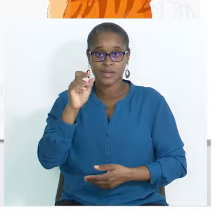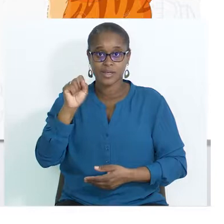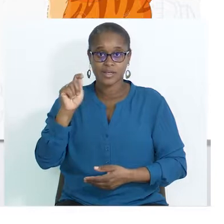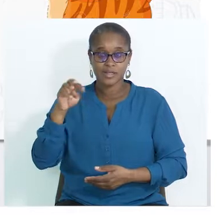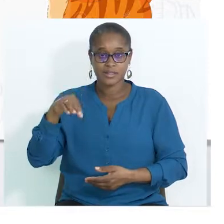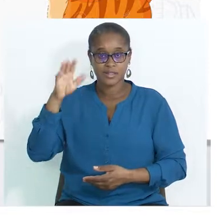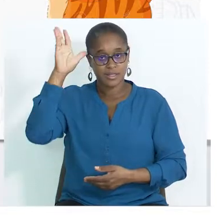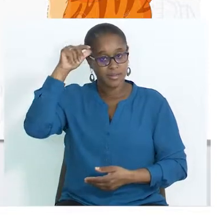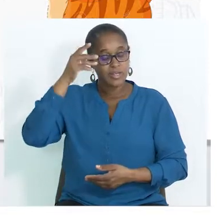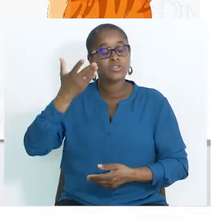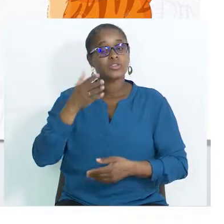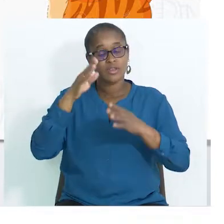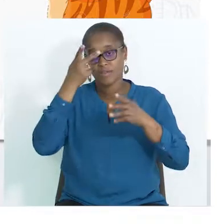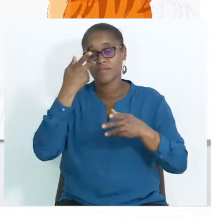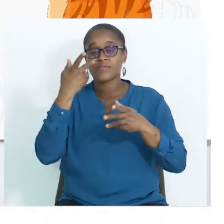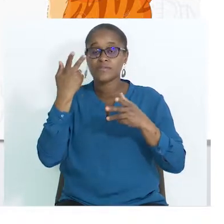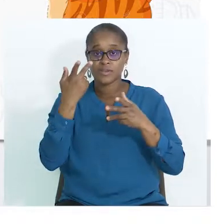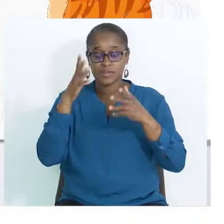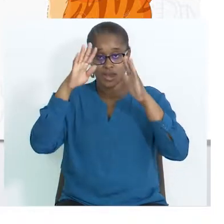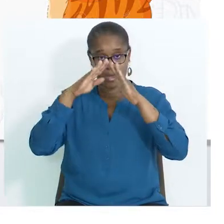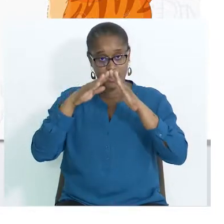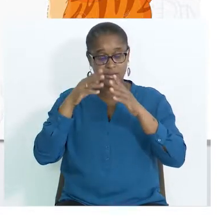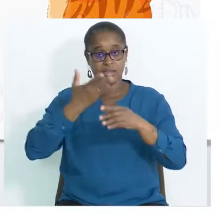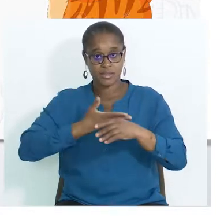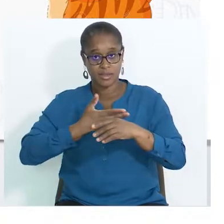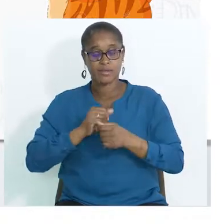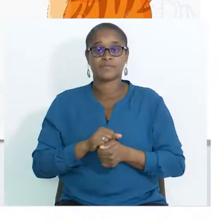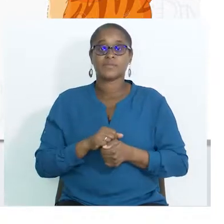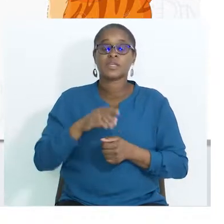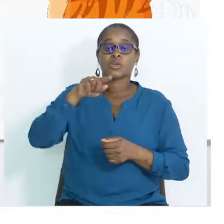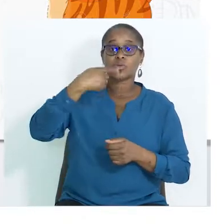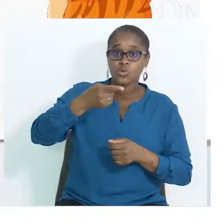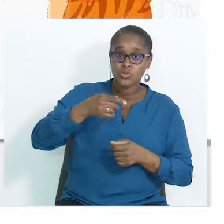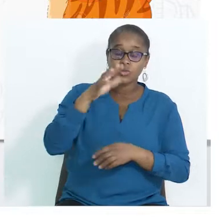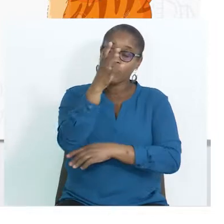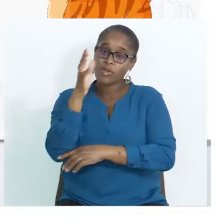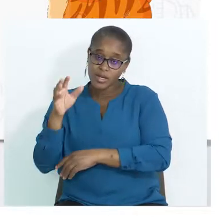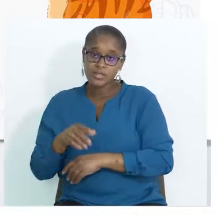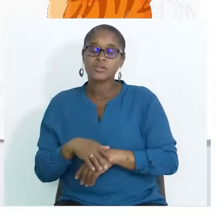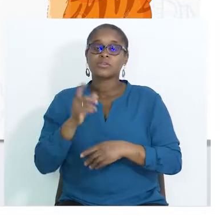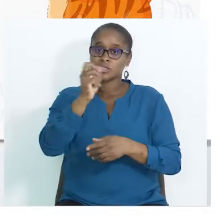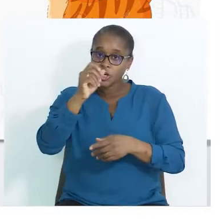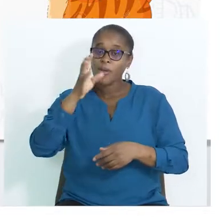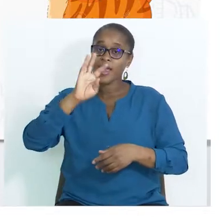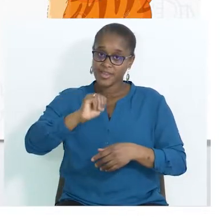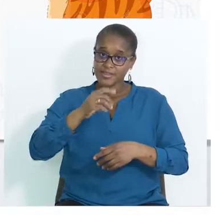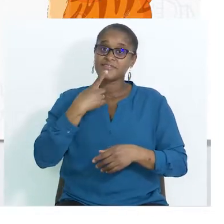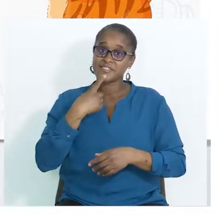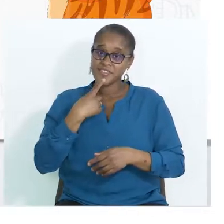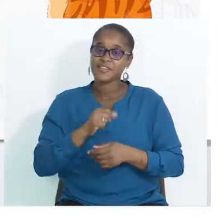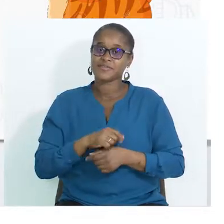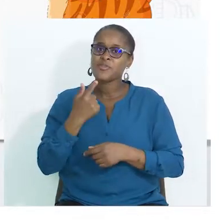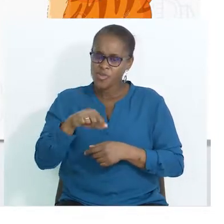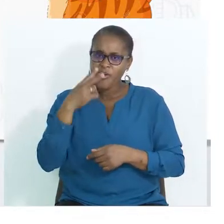animais domésticos Vamos colocar o de quer dizer domésticos os que são selvagens Vamos colocar o S